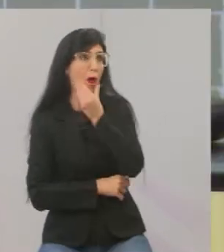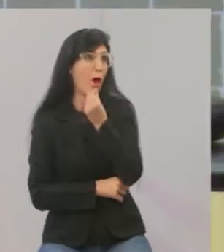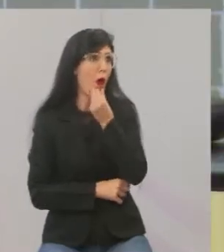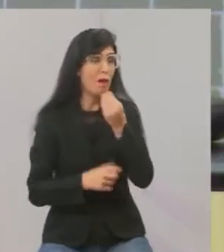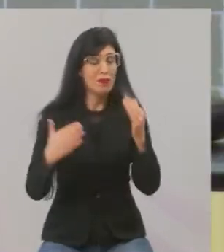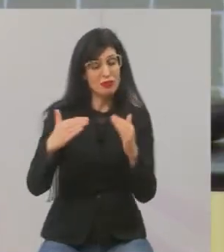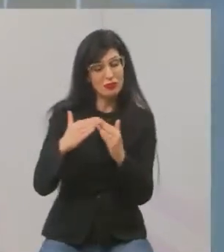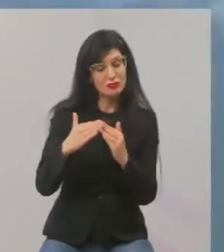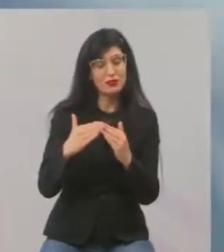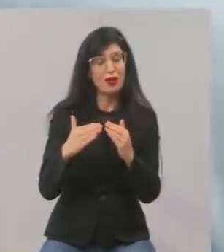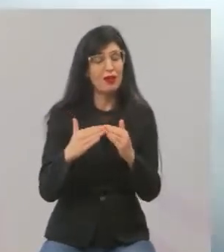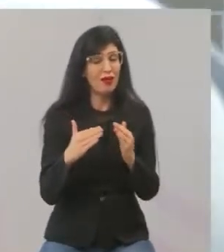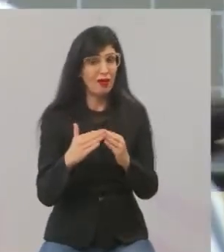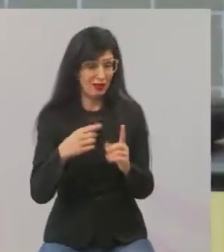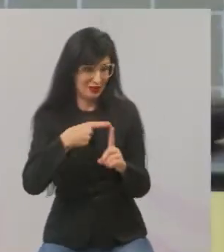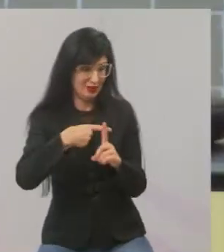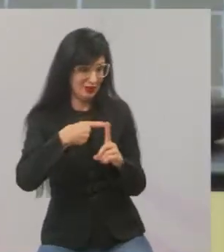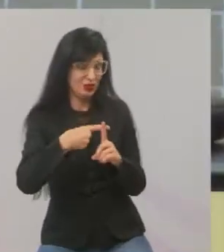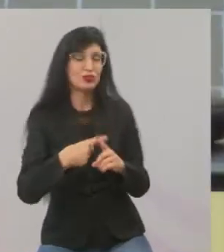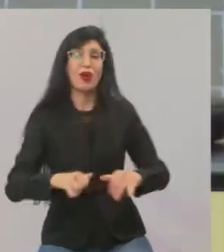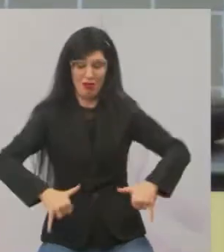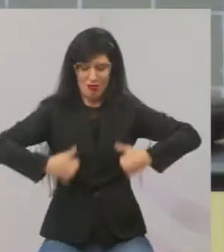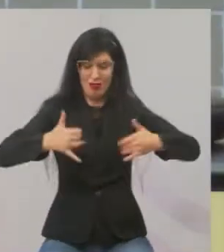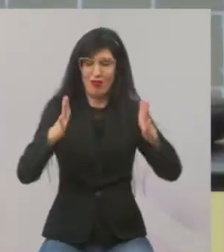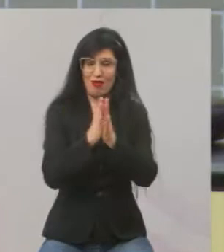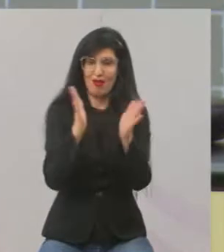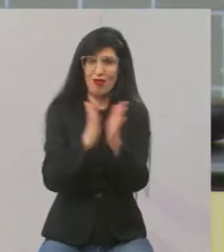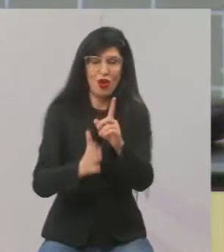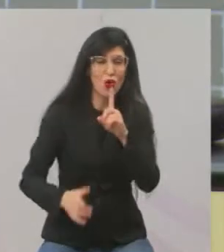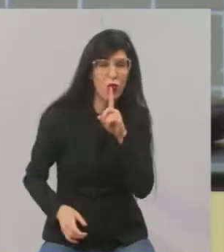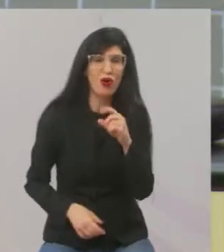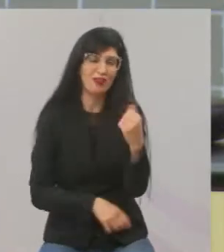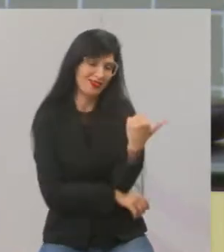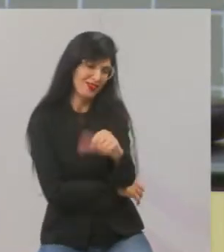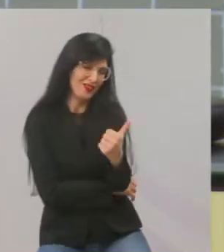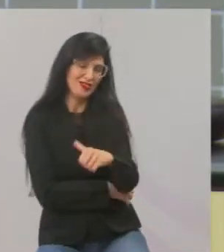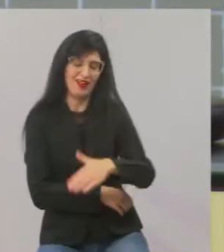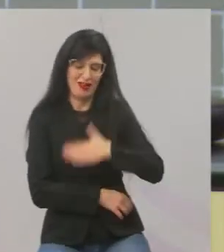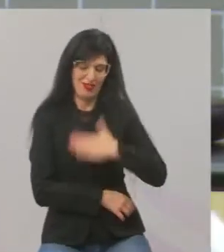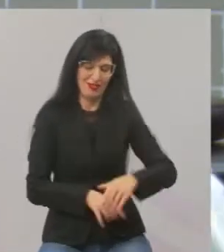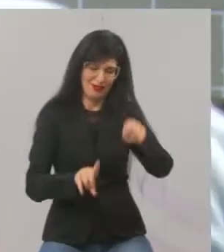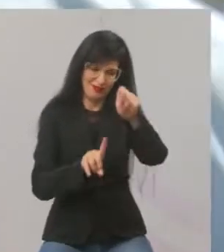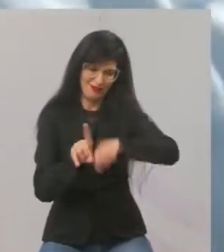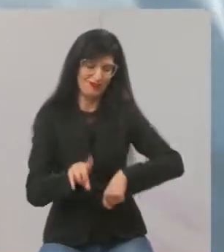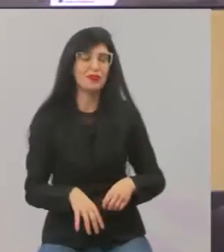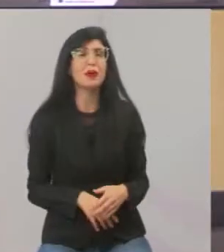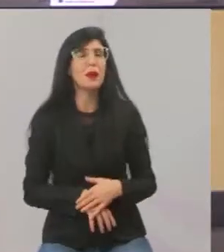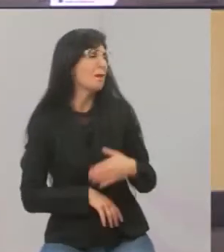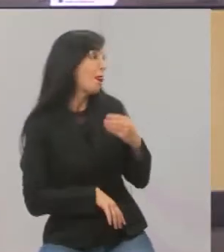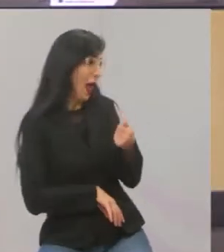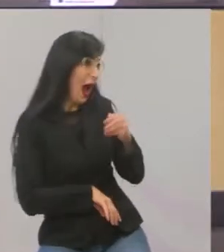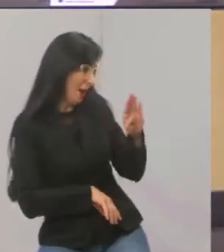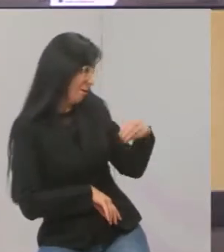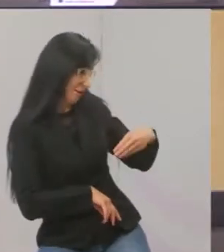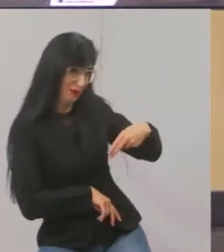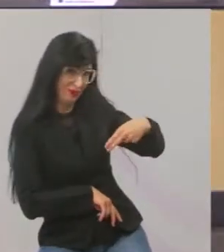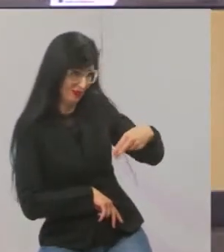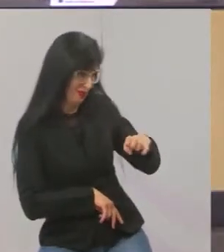transcurso do seu aniversário comemorado em 11 de agosto. Autoria, vereador Abner de